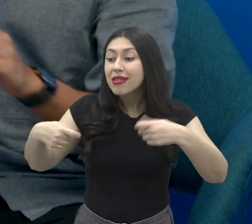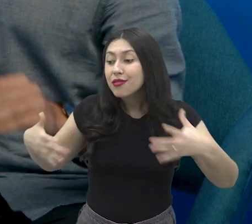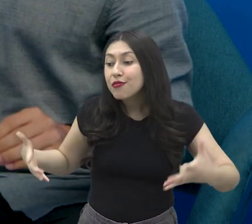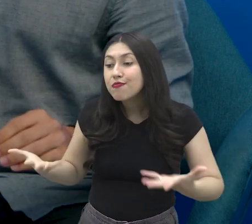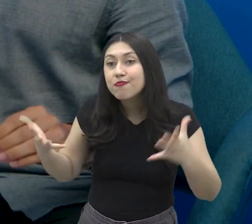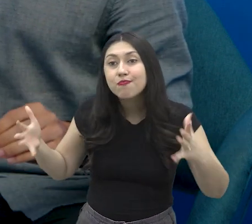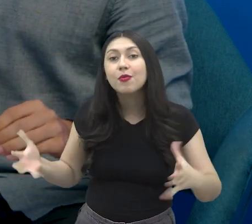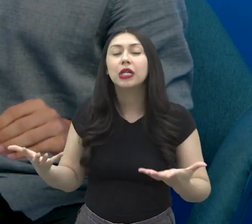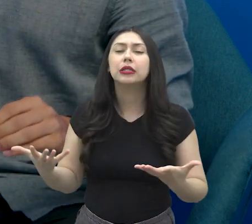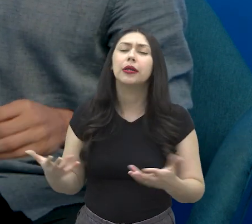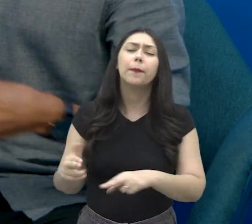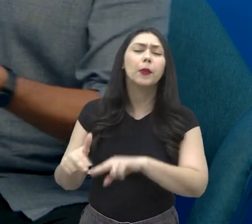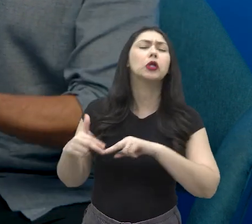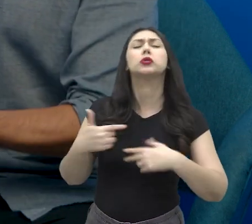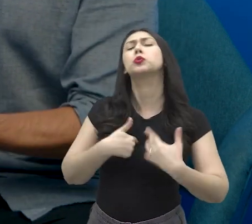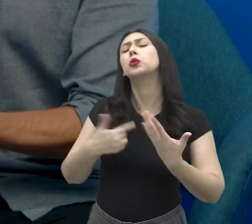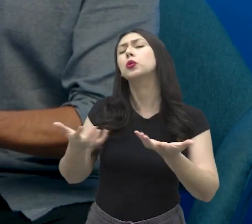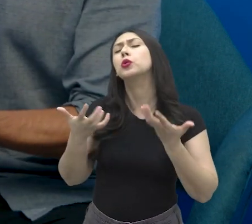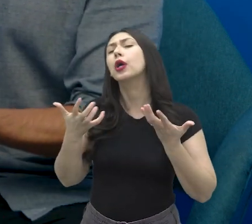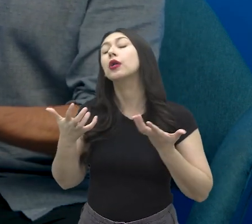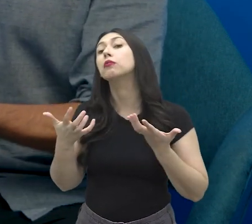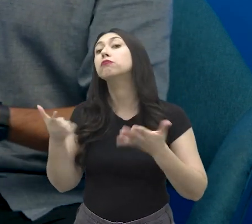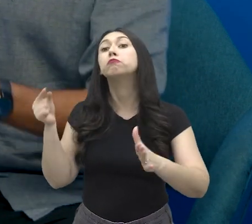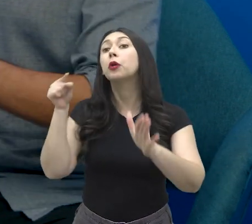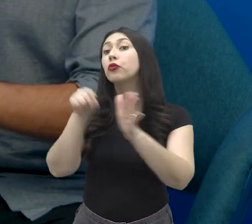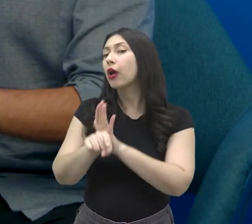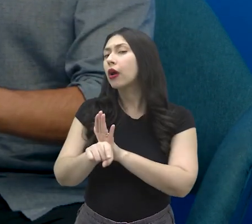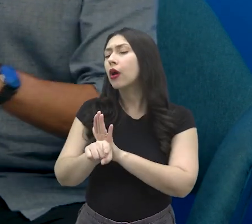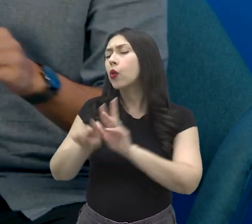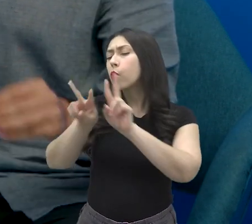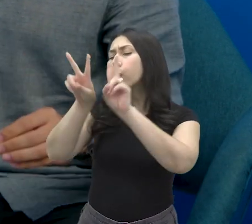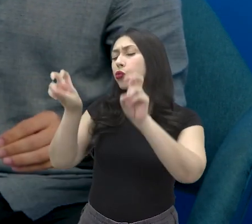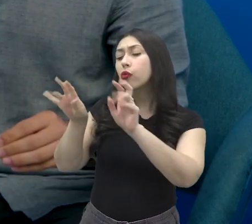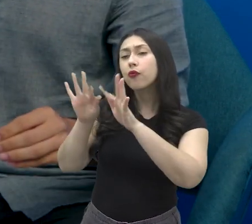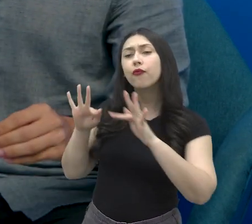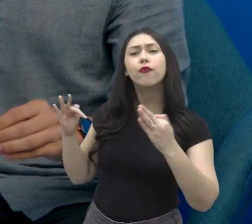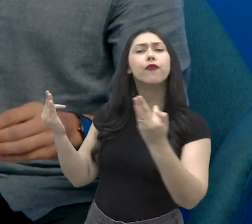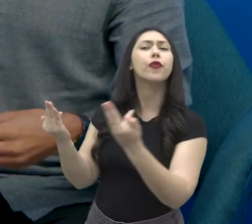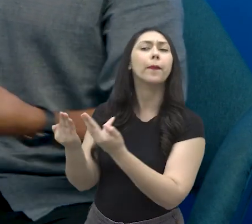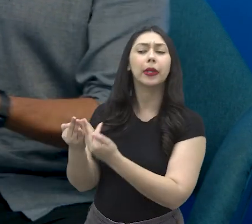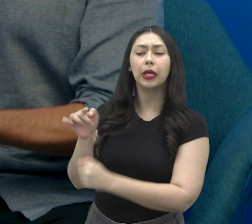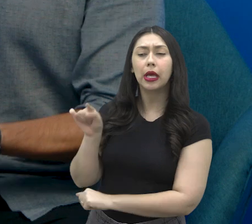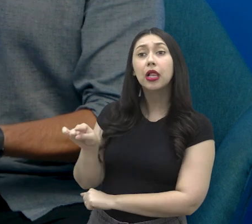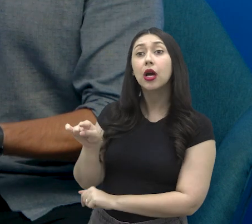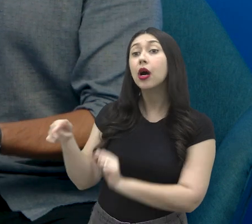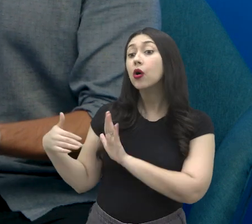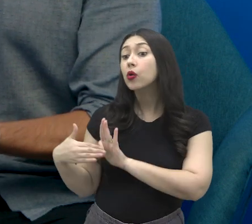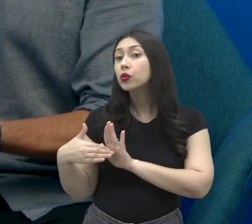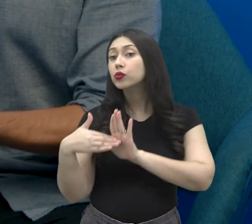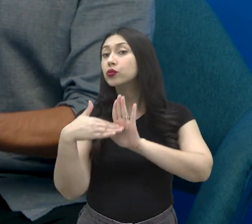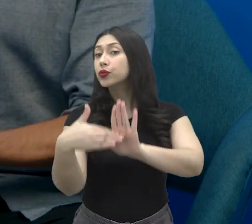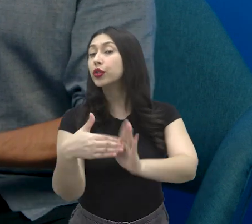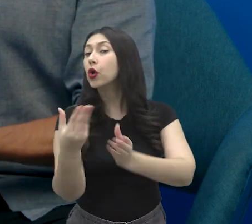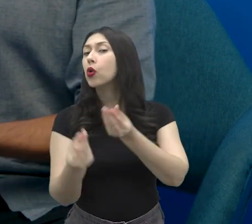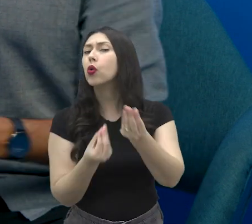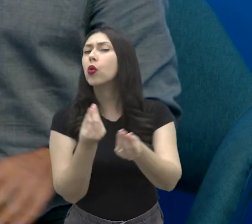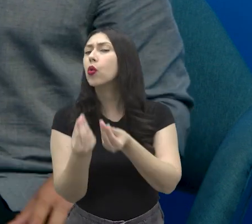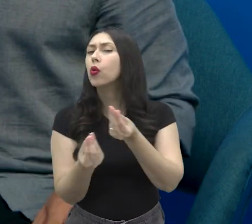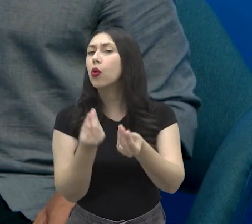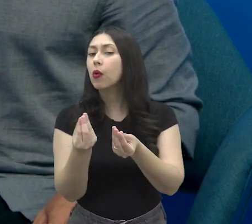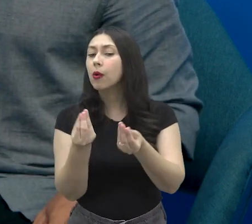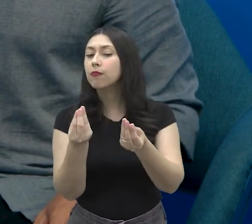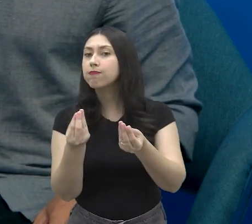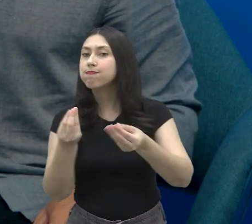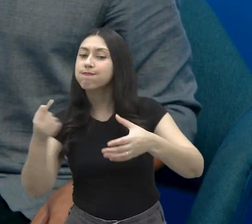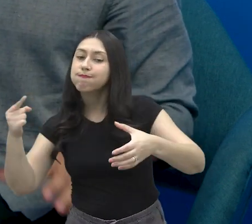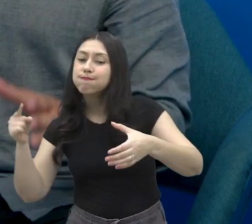esse incentivo, né? E agora eu queria falar sobre essa questão do incentivo da família, né? Qual é o papel, professor, da família nesse